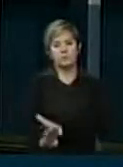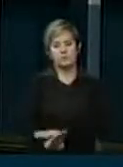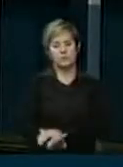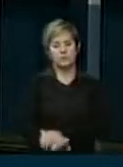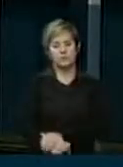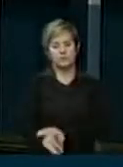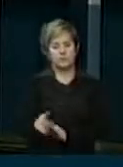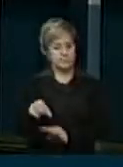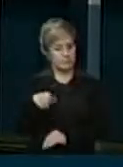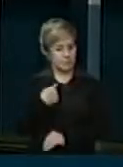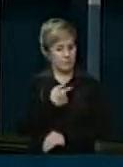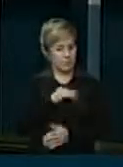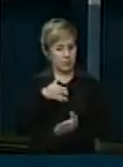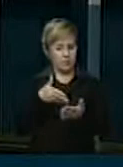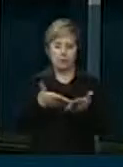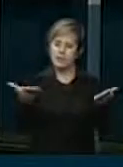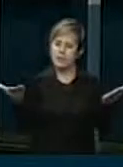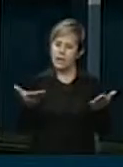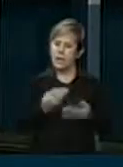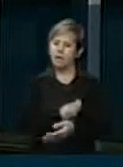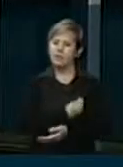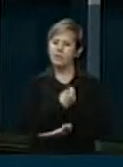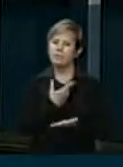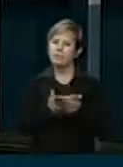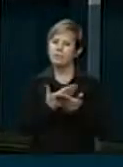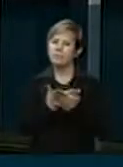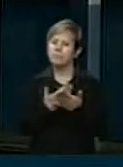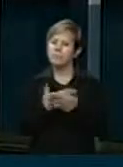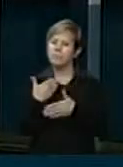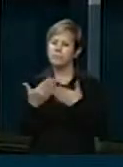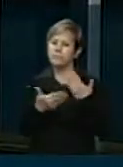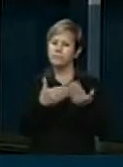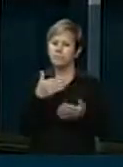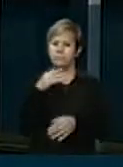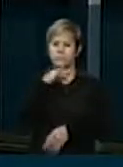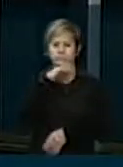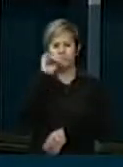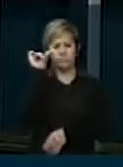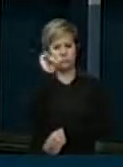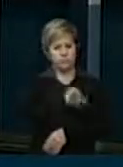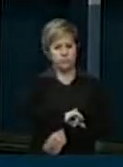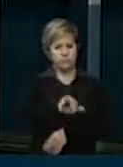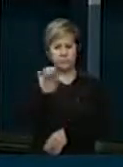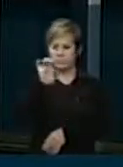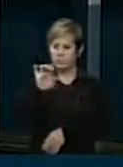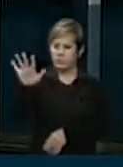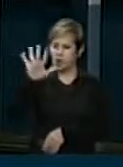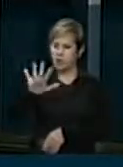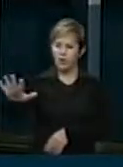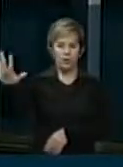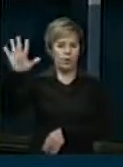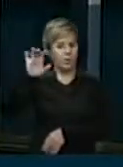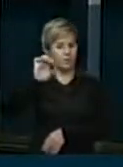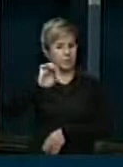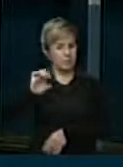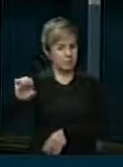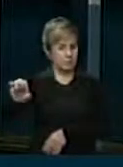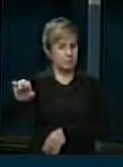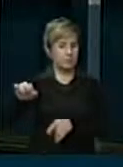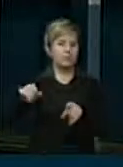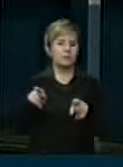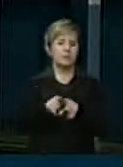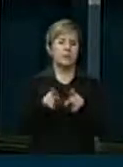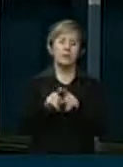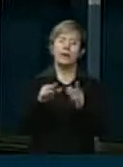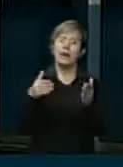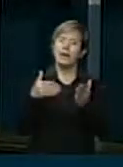Nós estamos ainda vivenciando uma crise grave na Europa, uma crise que